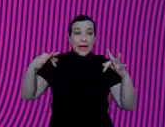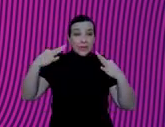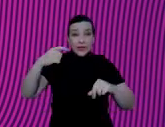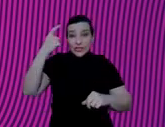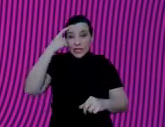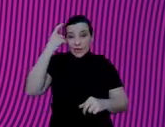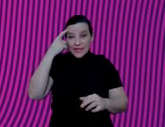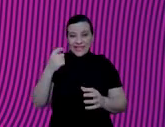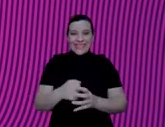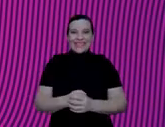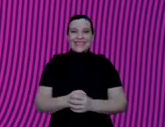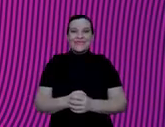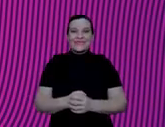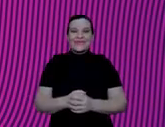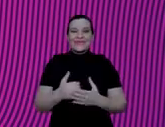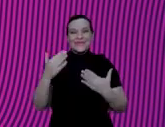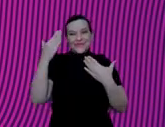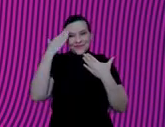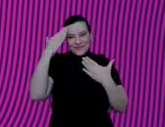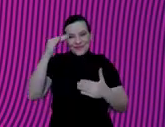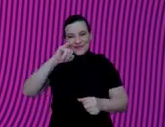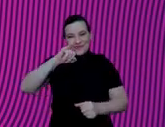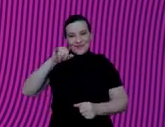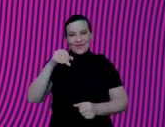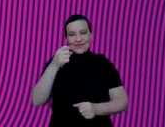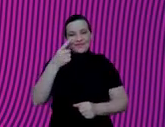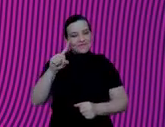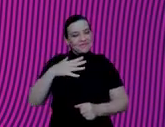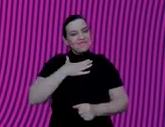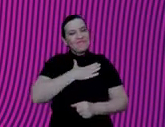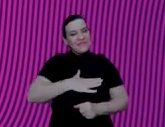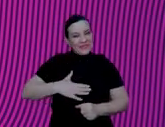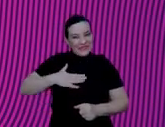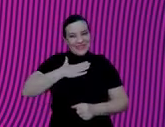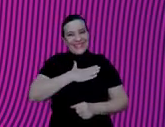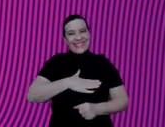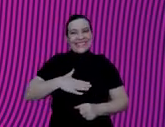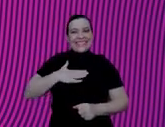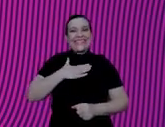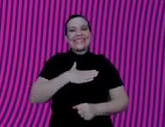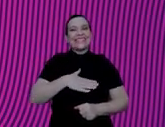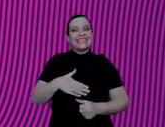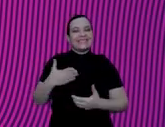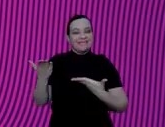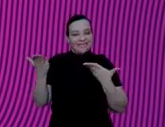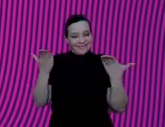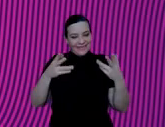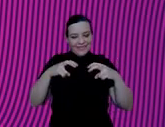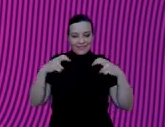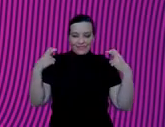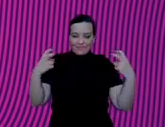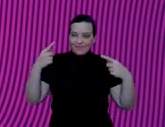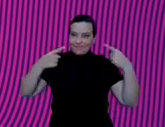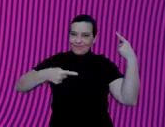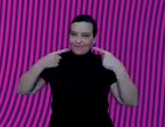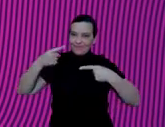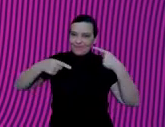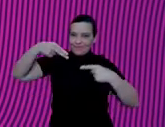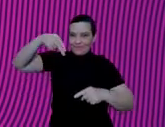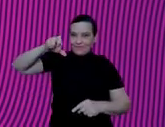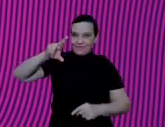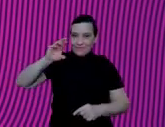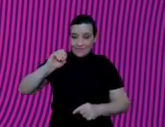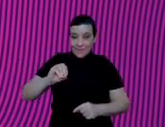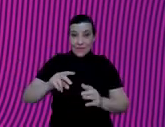Muitíssimo obrigado, João. Eu estou muito honrado de participar dessas mesas de debate na neurologia, nesse segundo Summit Internacional.